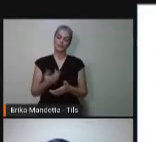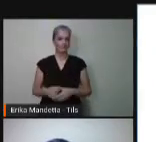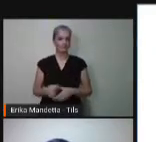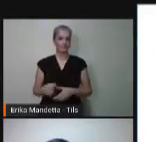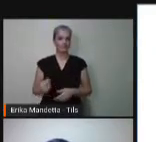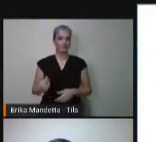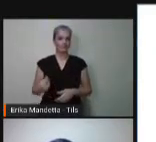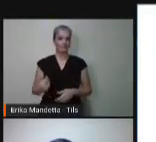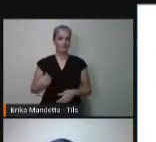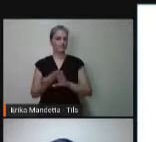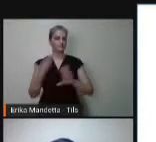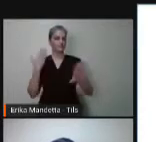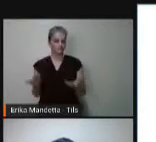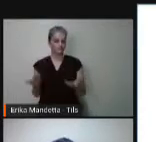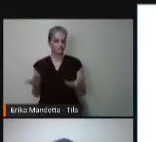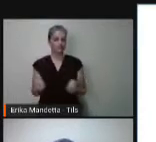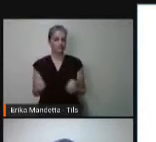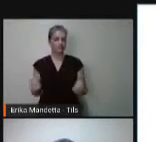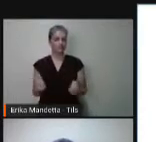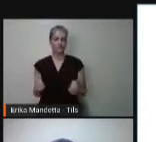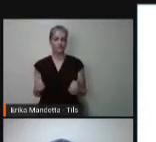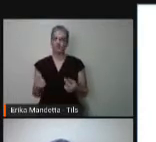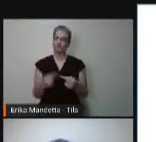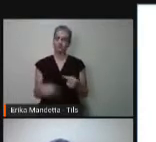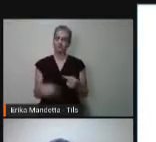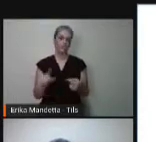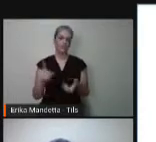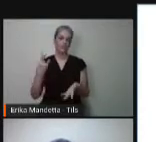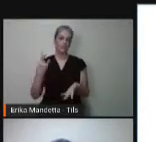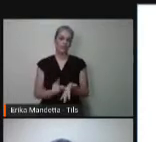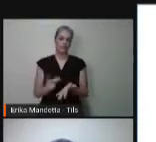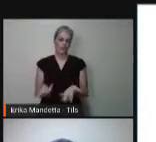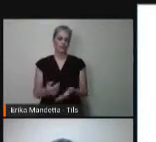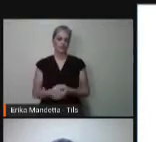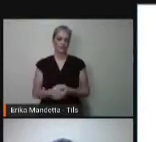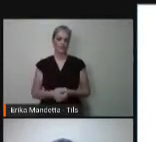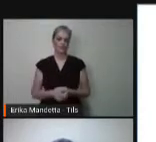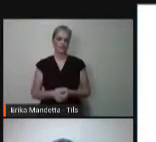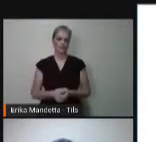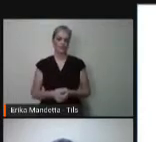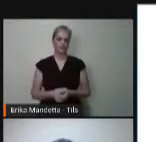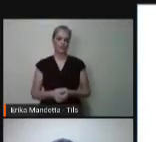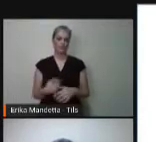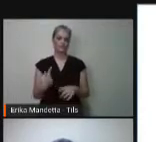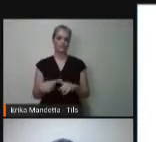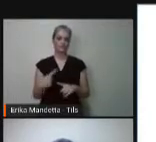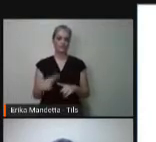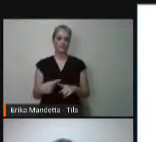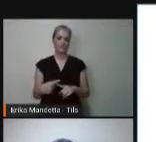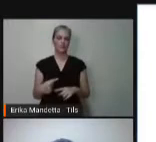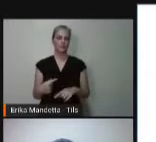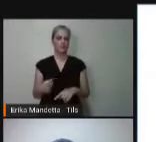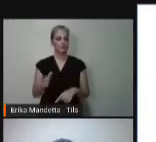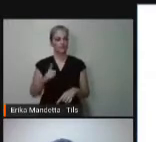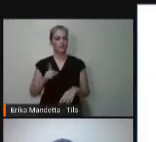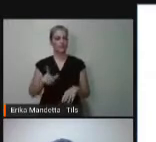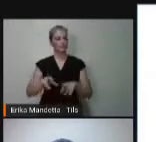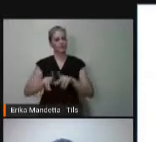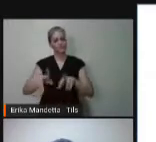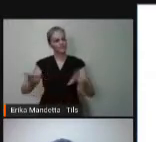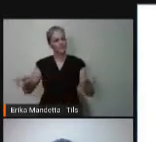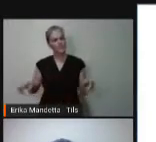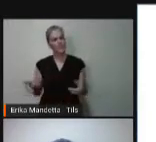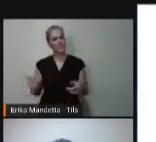o mundo irreal, porque o mundo real ele é constituído da diversidade e da diferença,